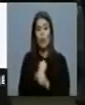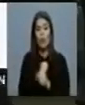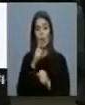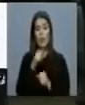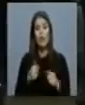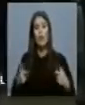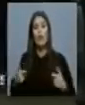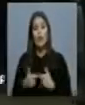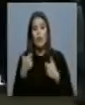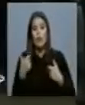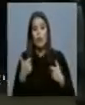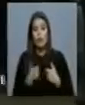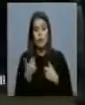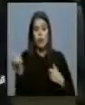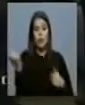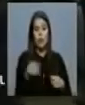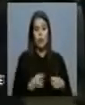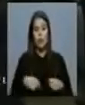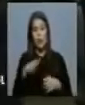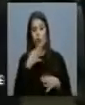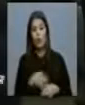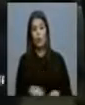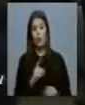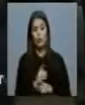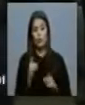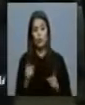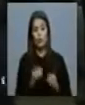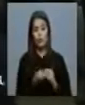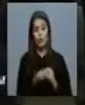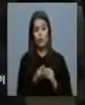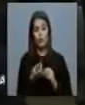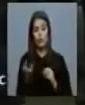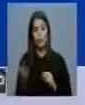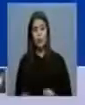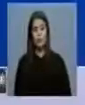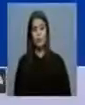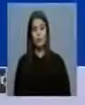ainda não procedeu da maneira que nós defendemos. Estão várias coisas em cima da mesa.